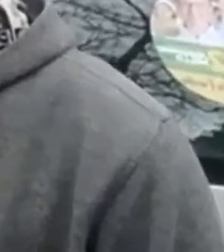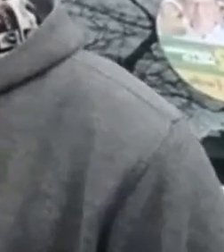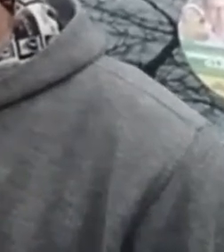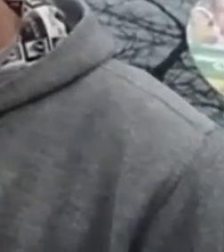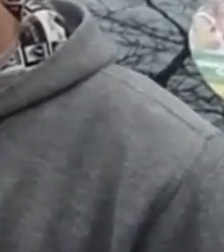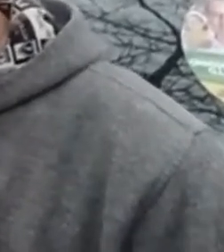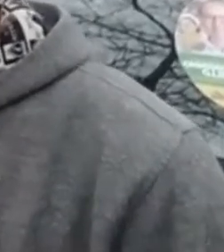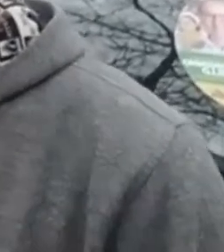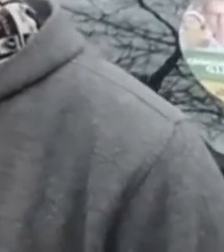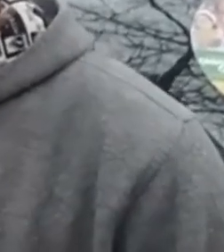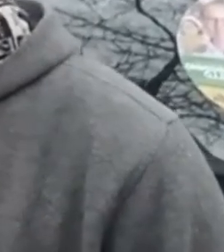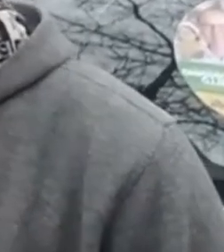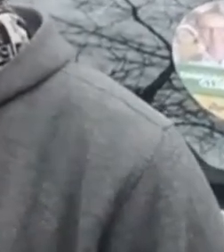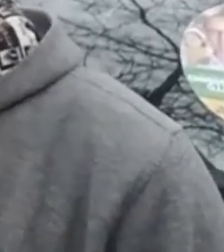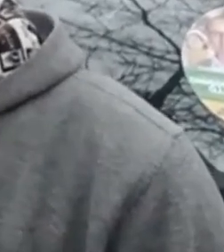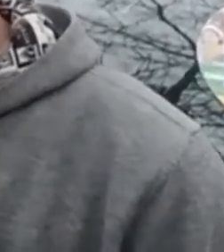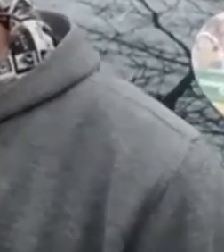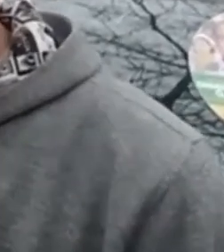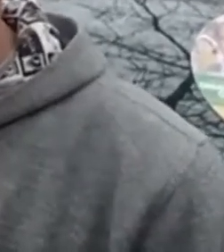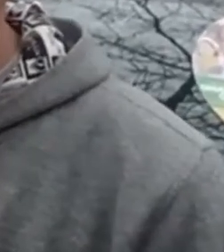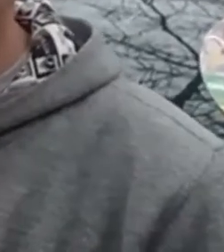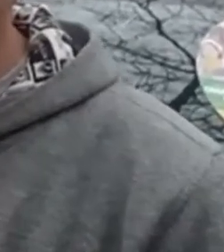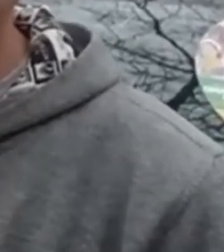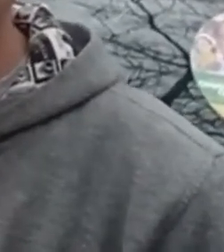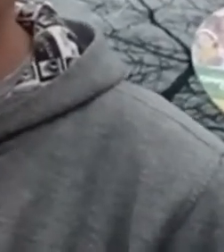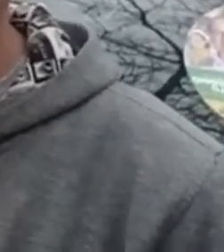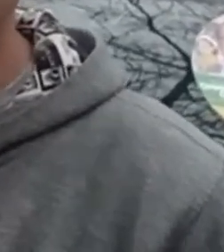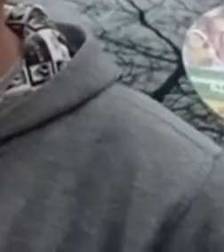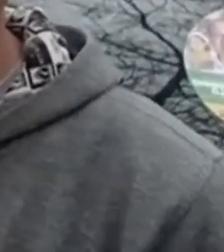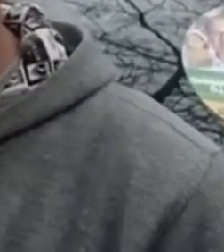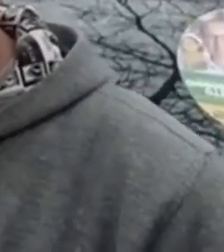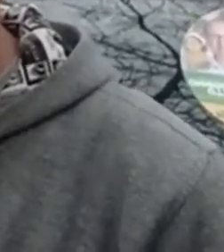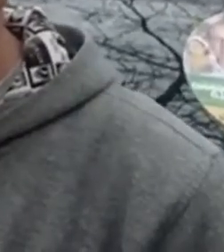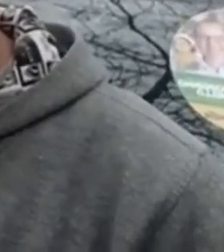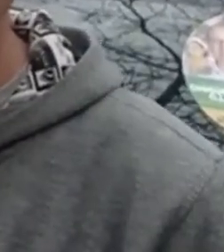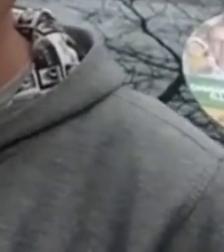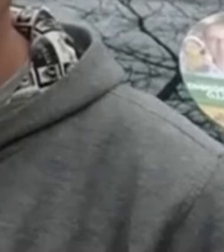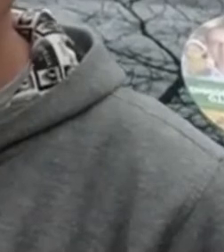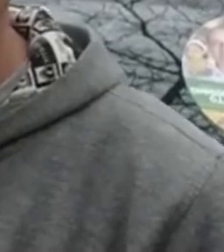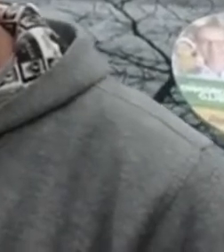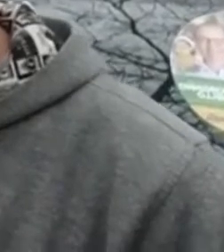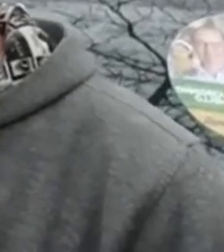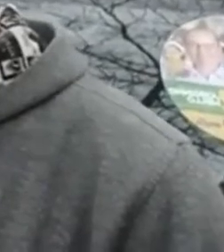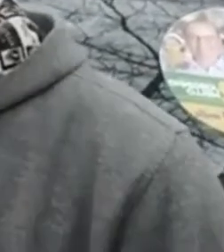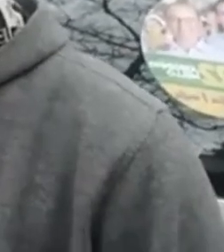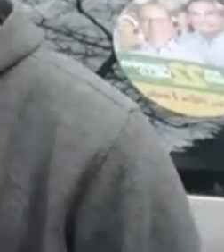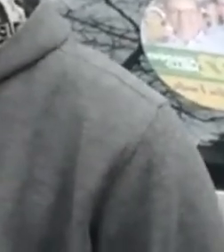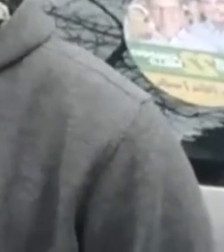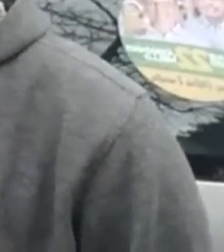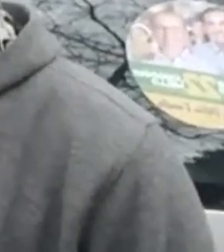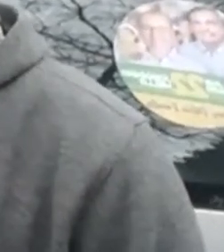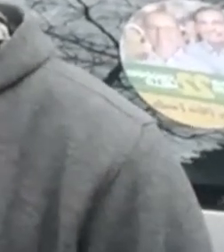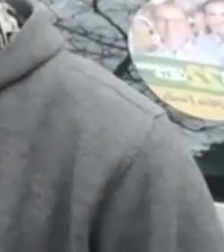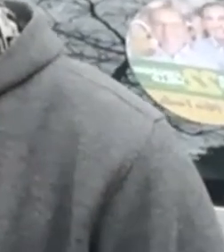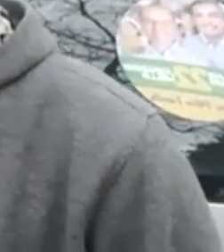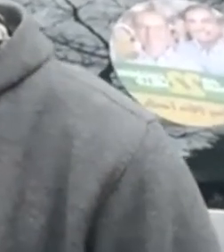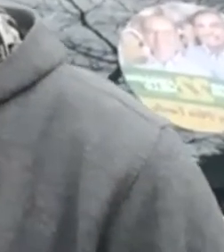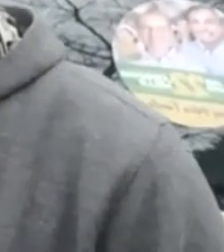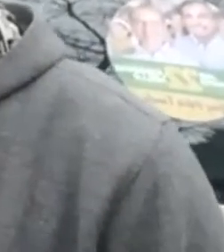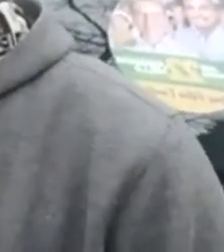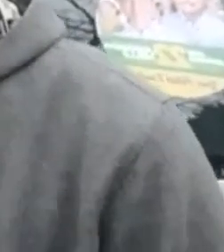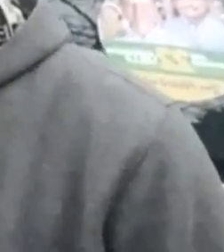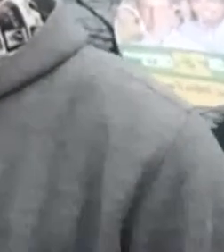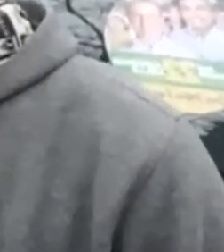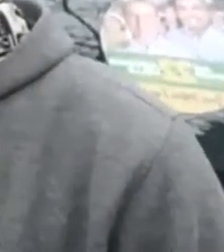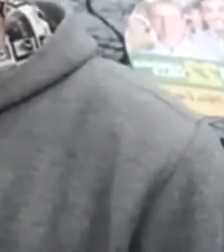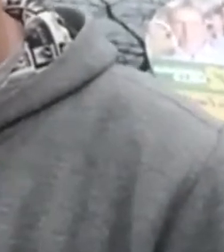Não são todos os professores. Existem muitos professores bons, professores conservadores. Na tua escola tem esse professor?